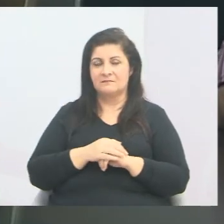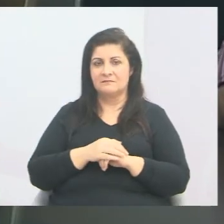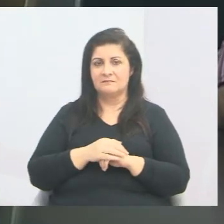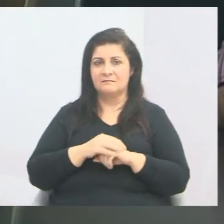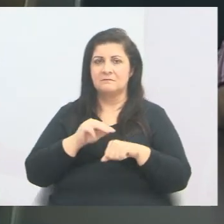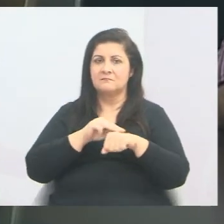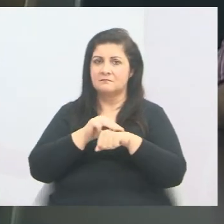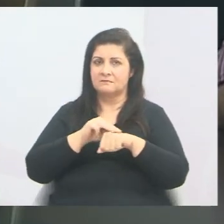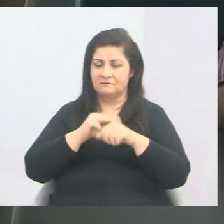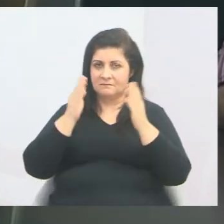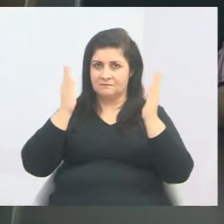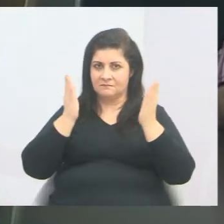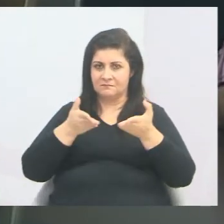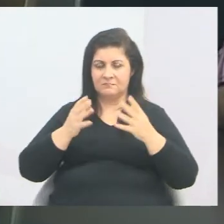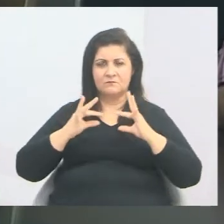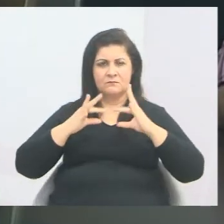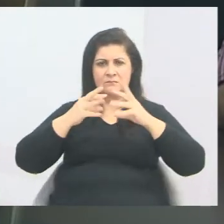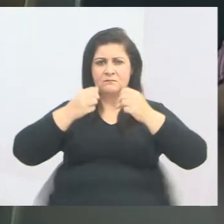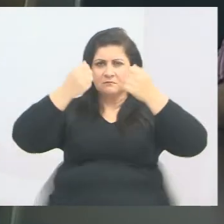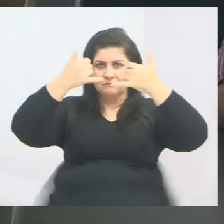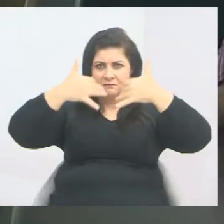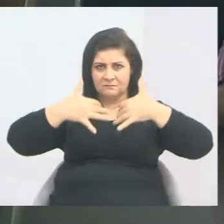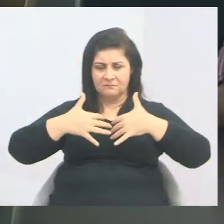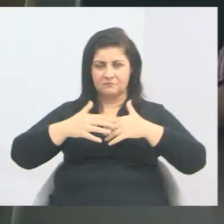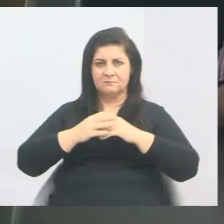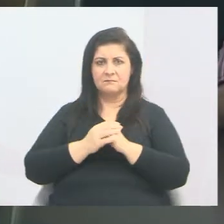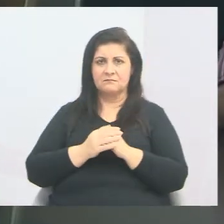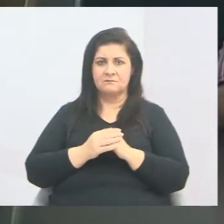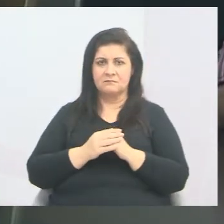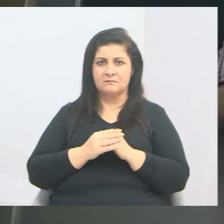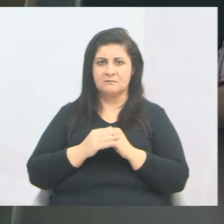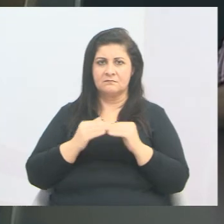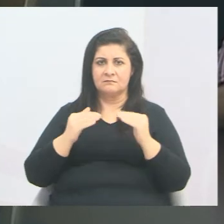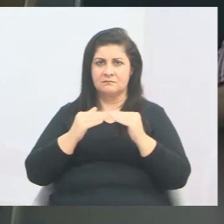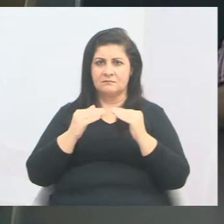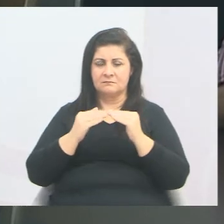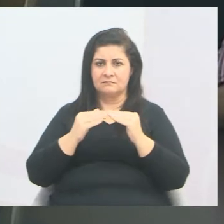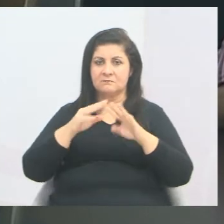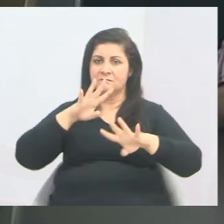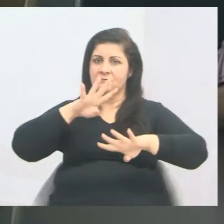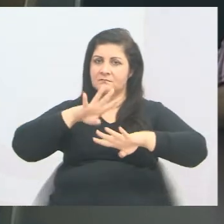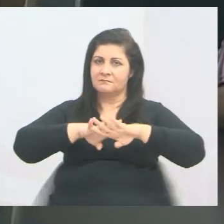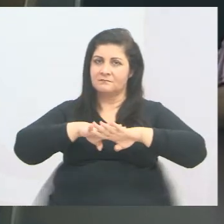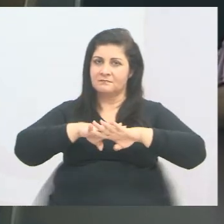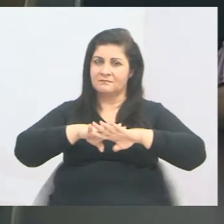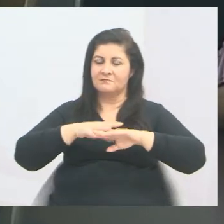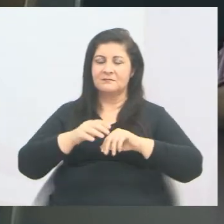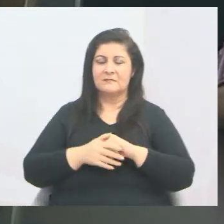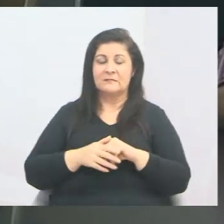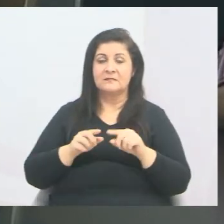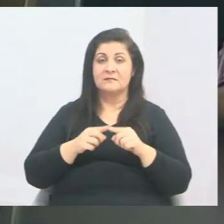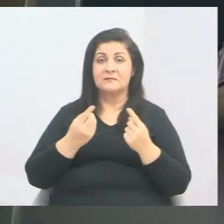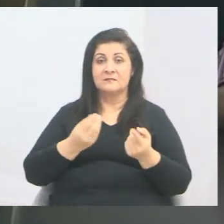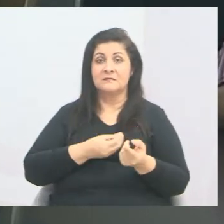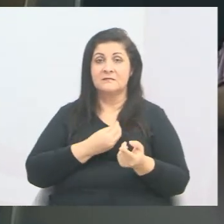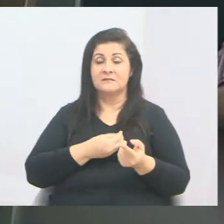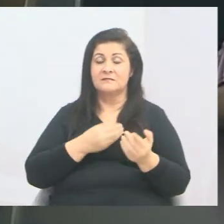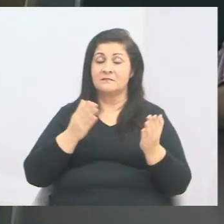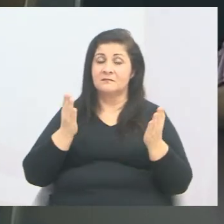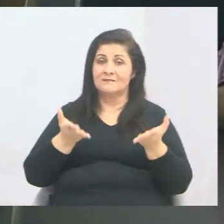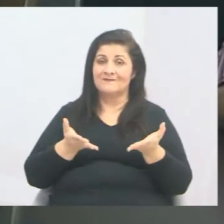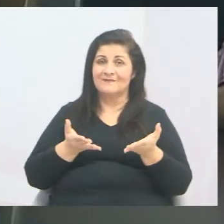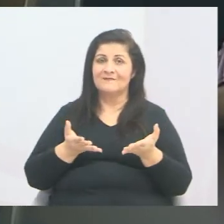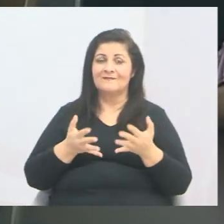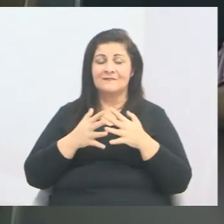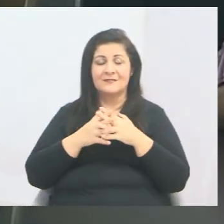aqui hoje, tudo que foi explanado, está relacionado a uma ciência exata. Mas a gente vive um momento delicado,